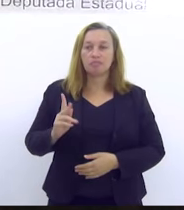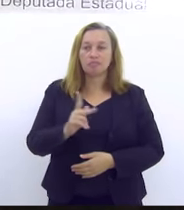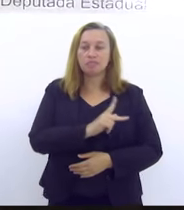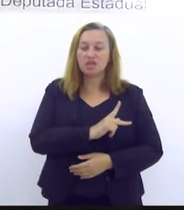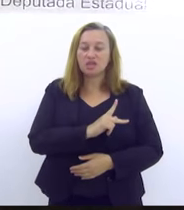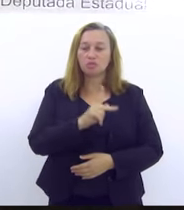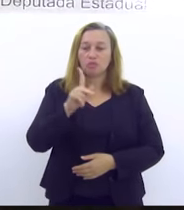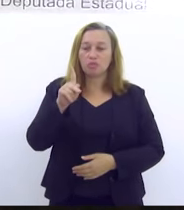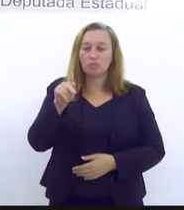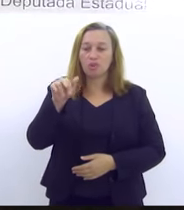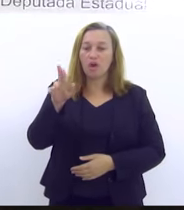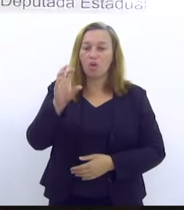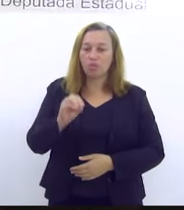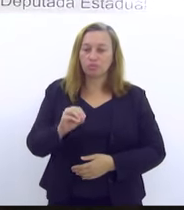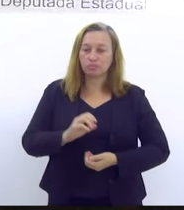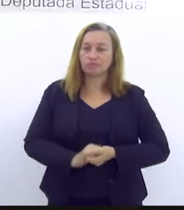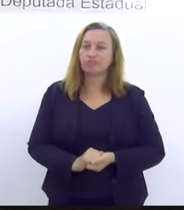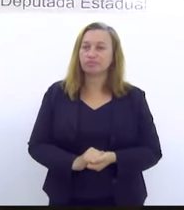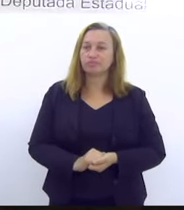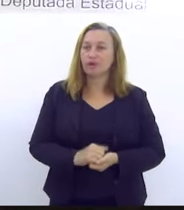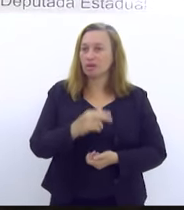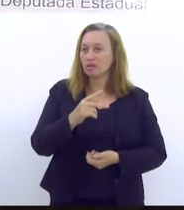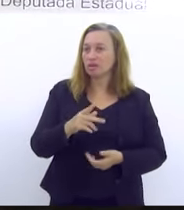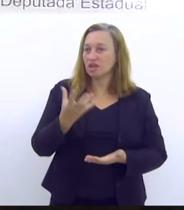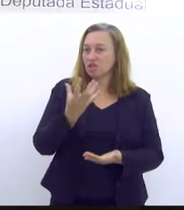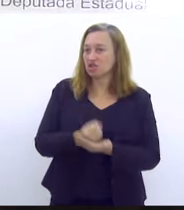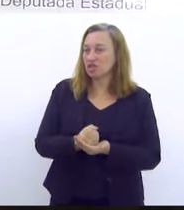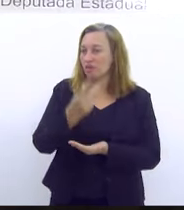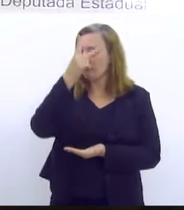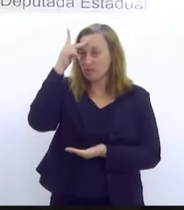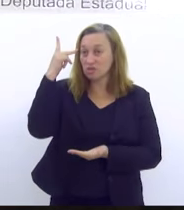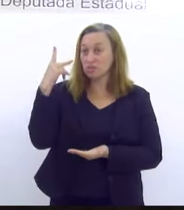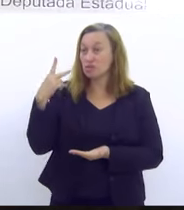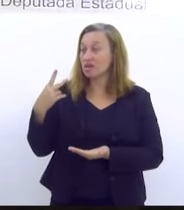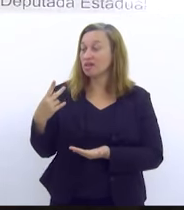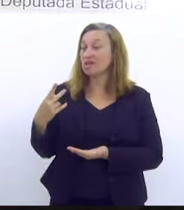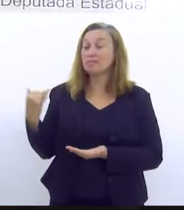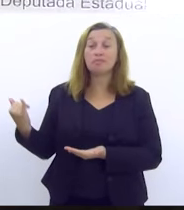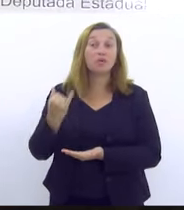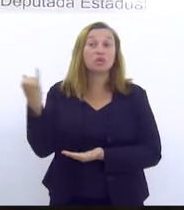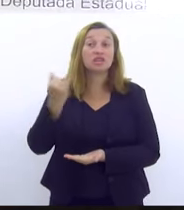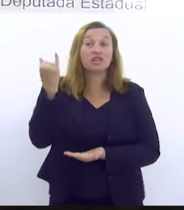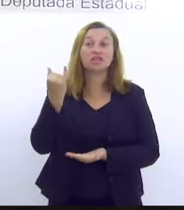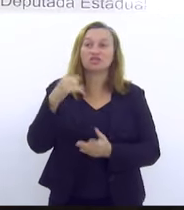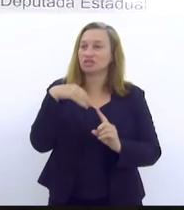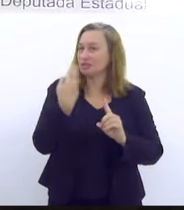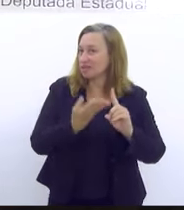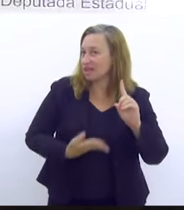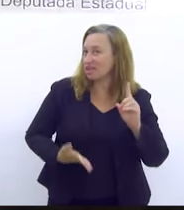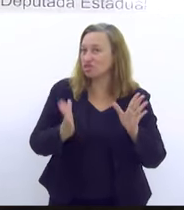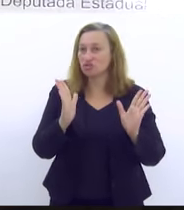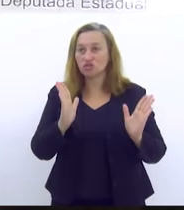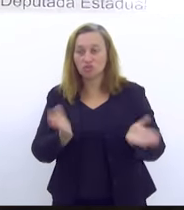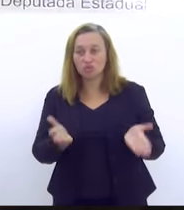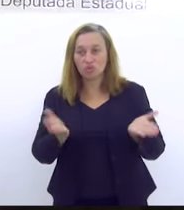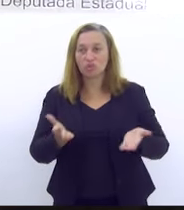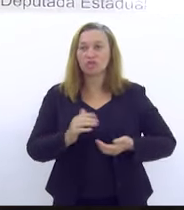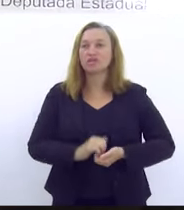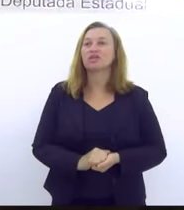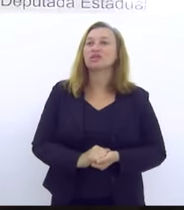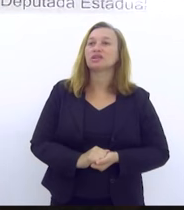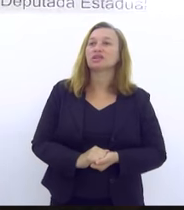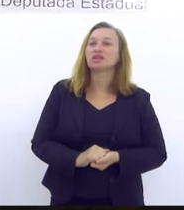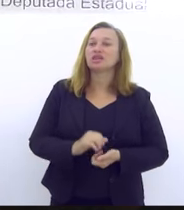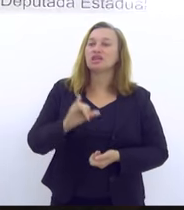aqui de uma pessoa ilustríssima que está aqui no nosso, na nossa homenagem de hoje. que é a